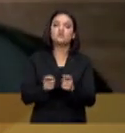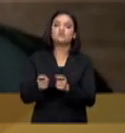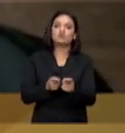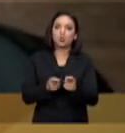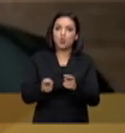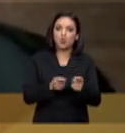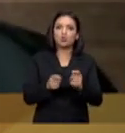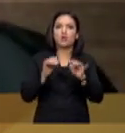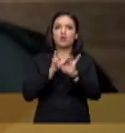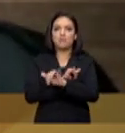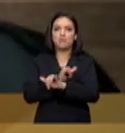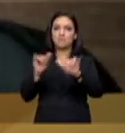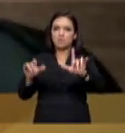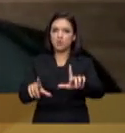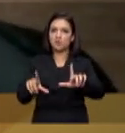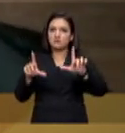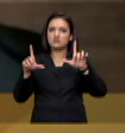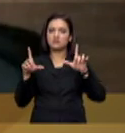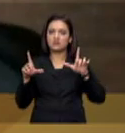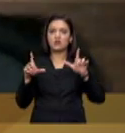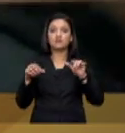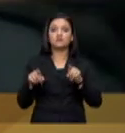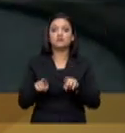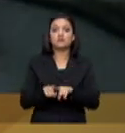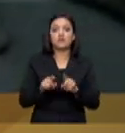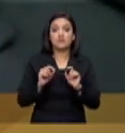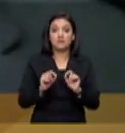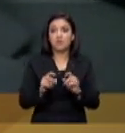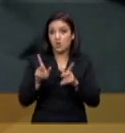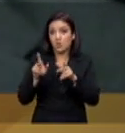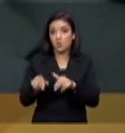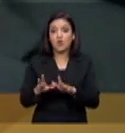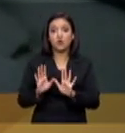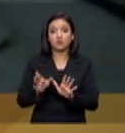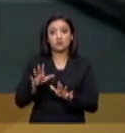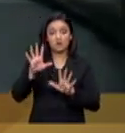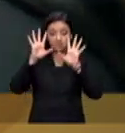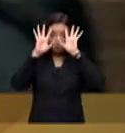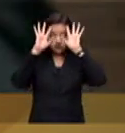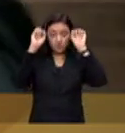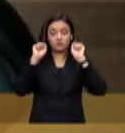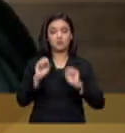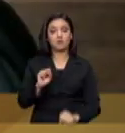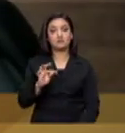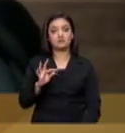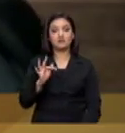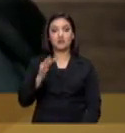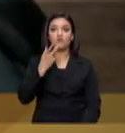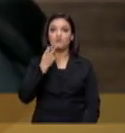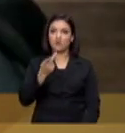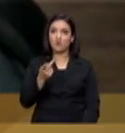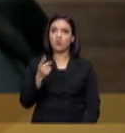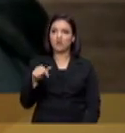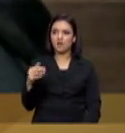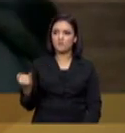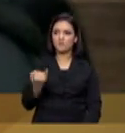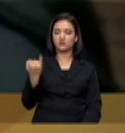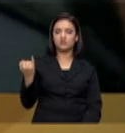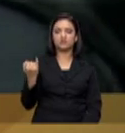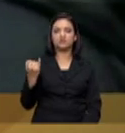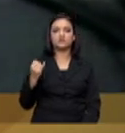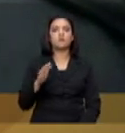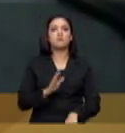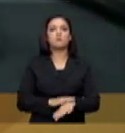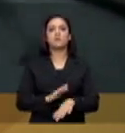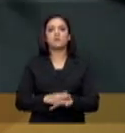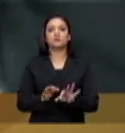publicidade brasileira, como de resto assim também reconheceu o tribunal quando do julgamento da